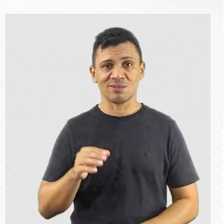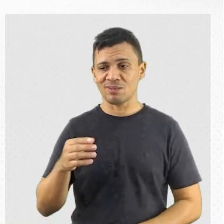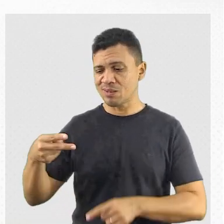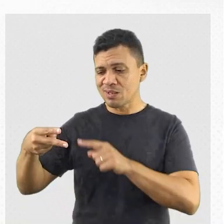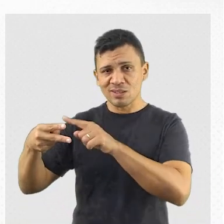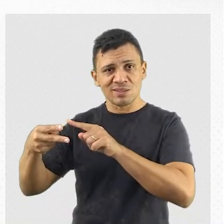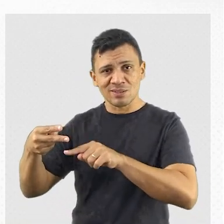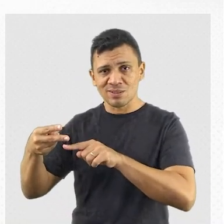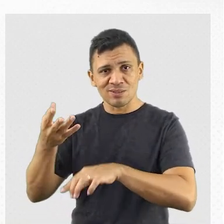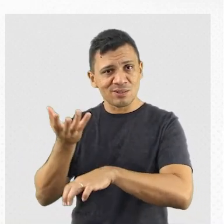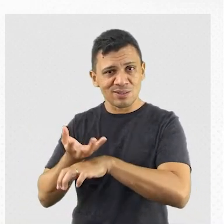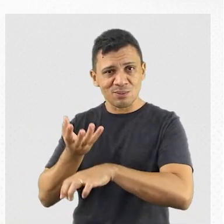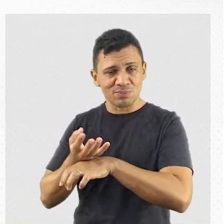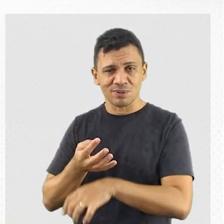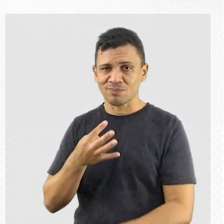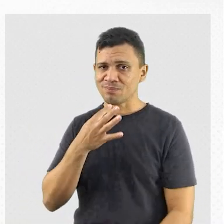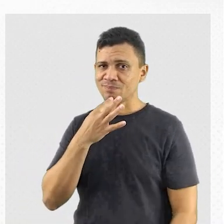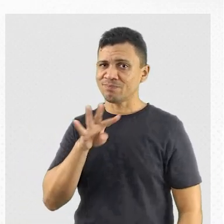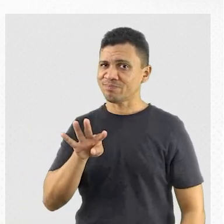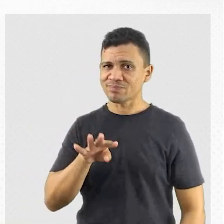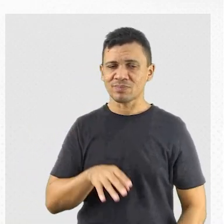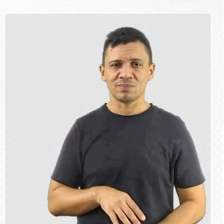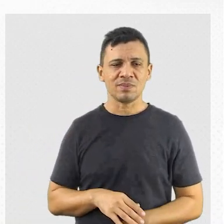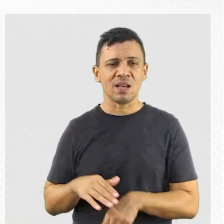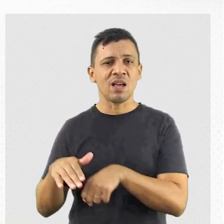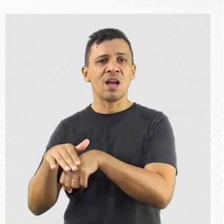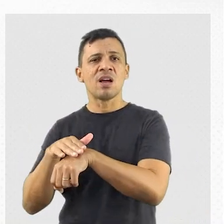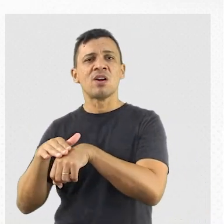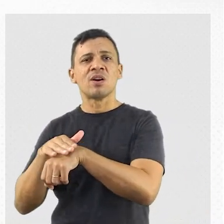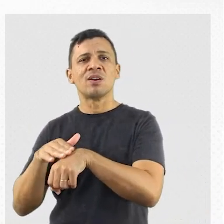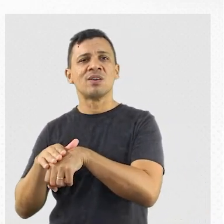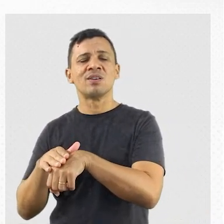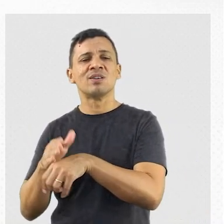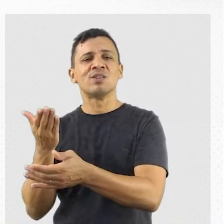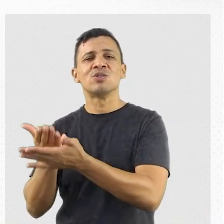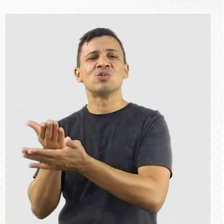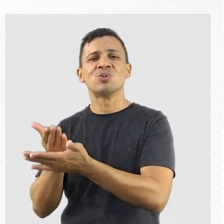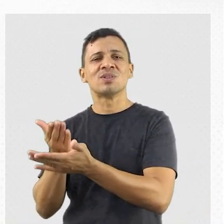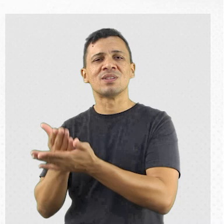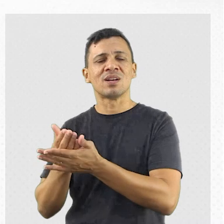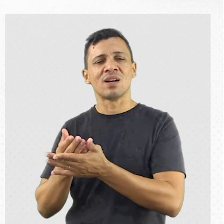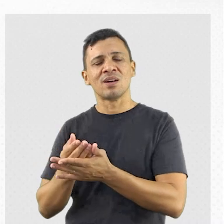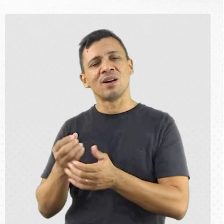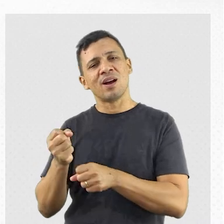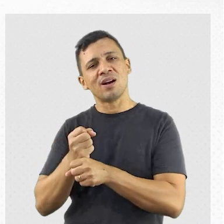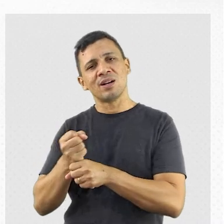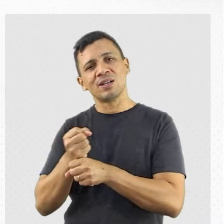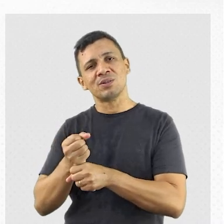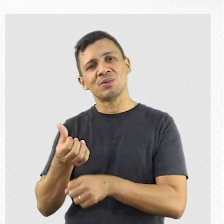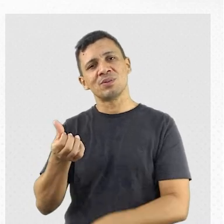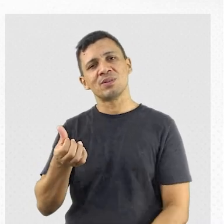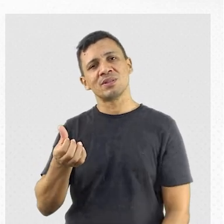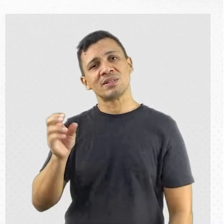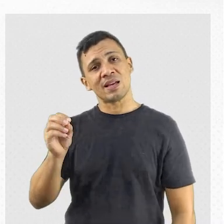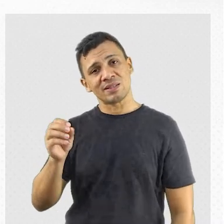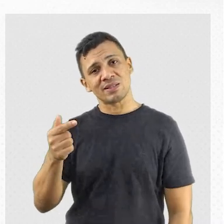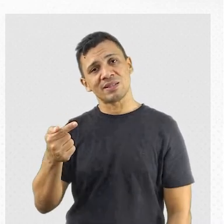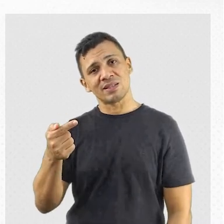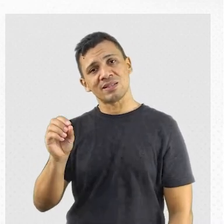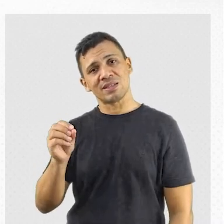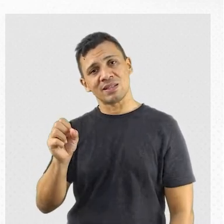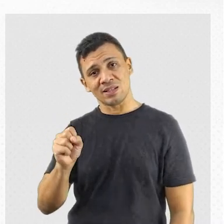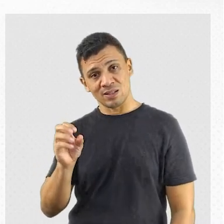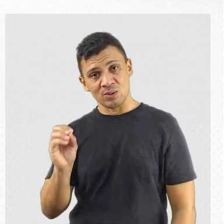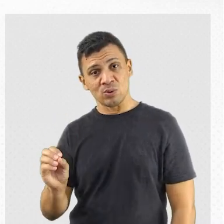só posso pensar de acordo com a classe social ao qual eu estou vinculado. E aí, pessoal, classe social